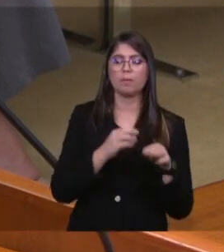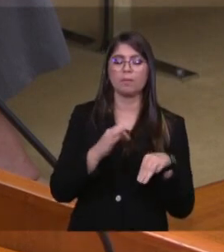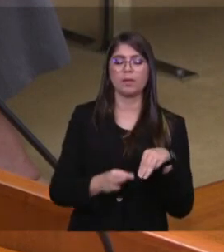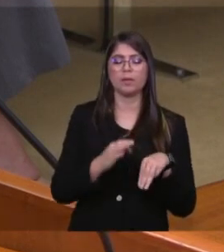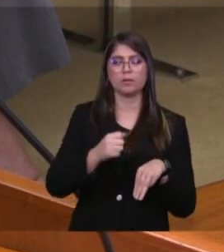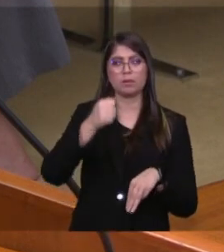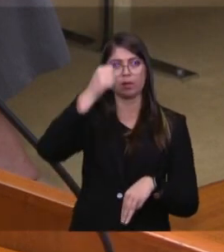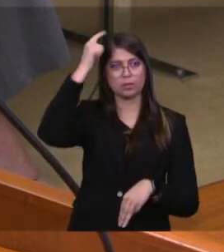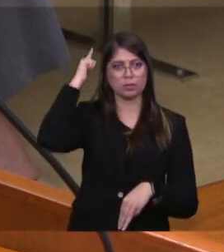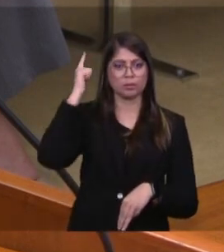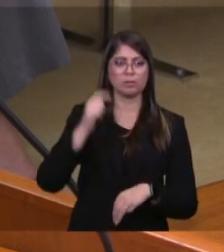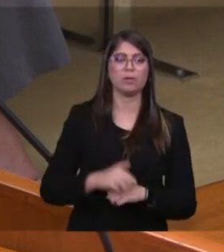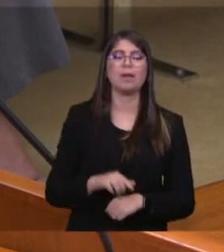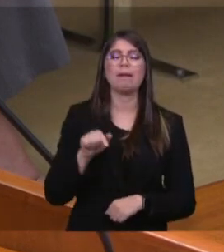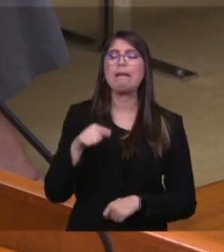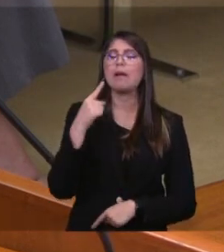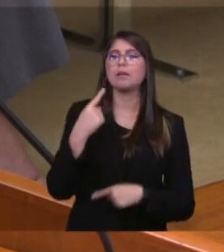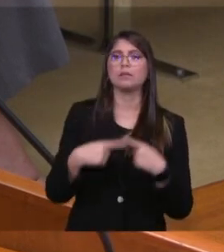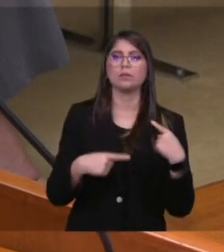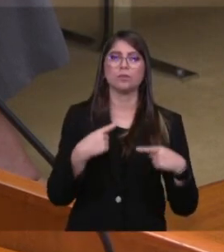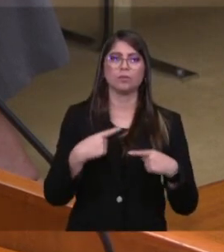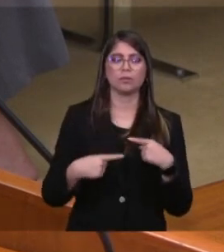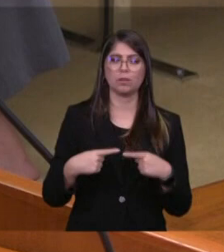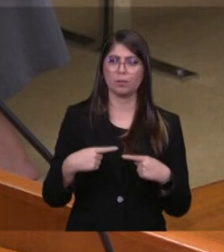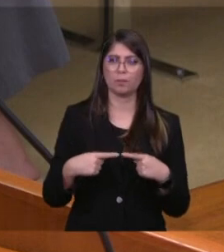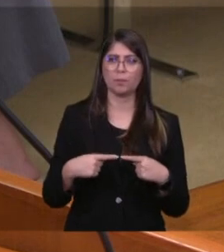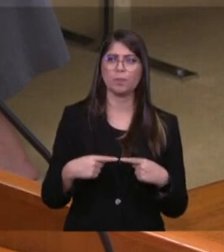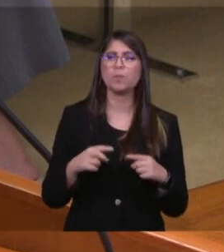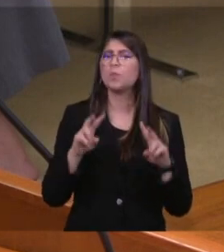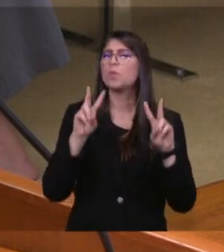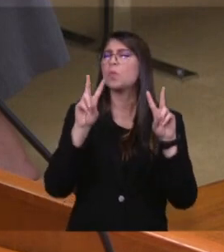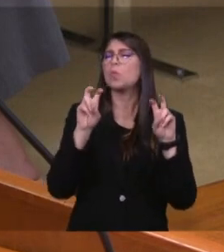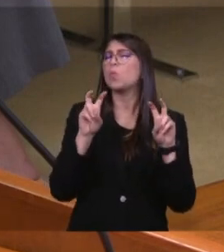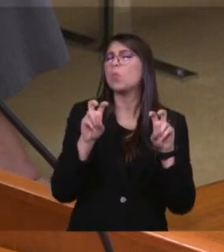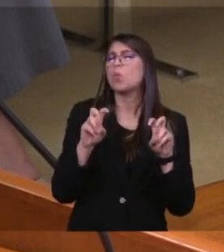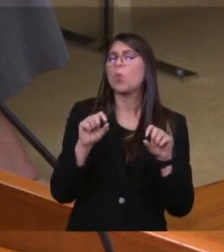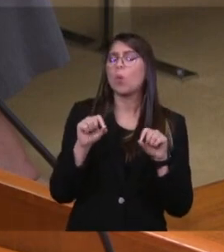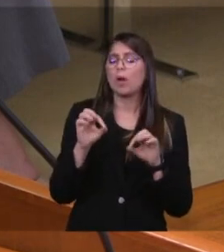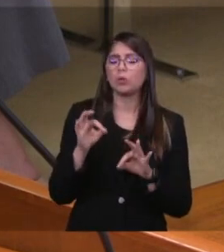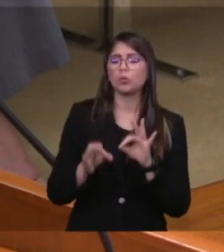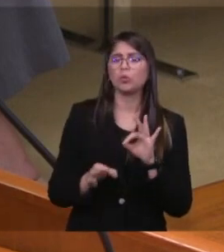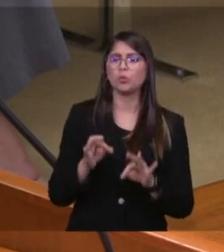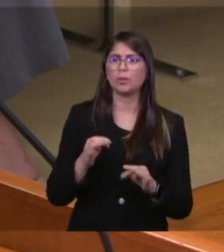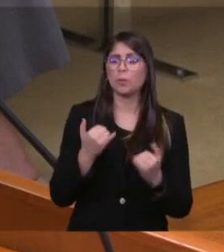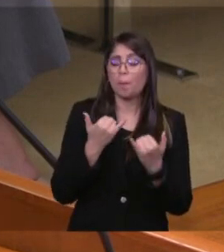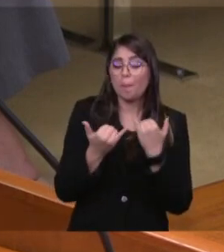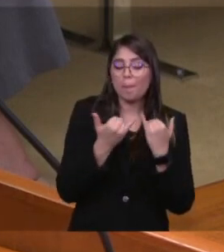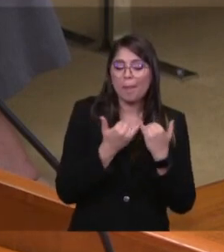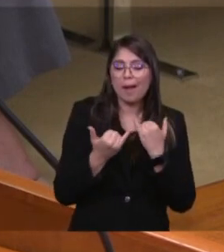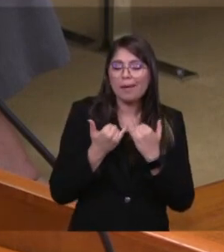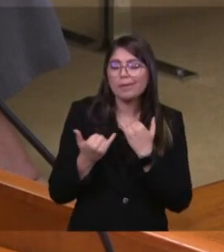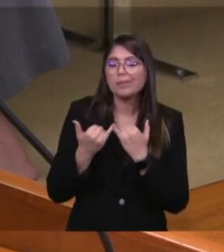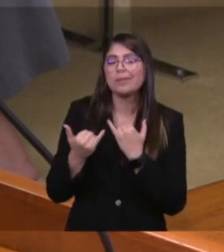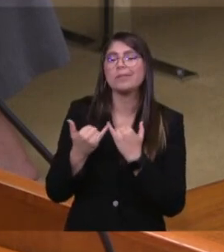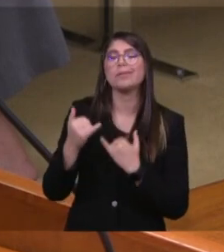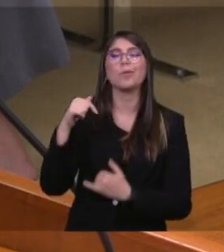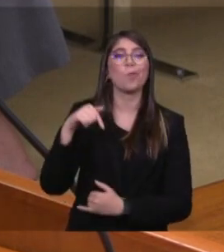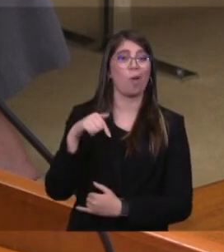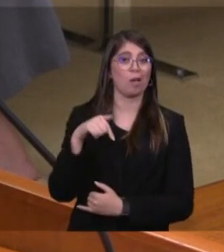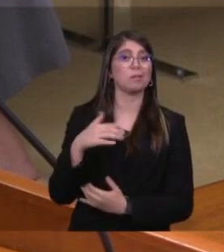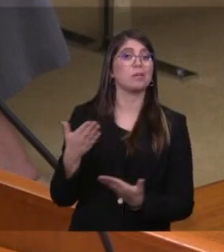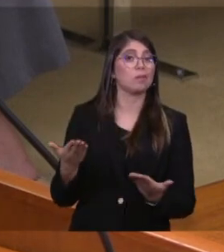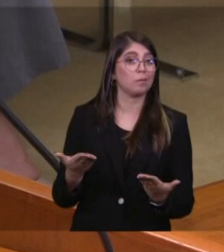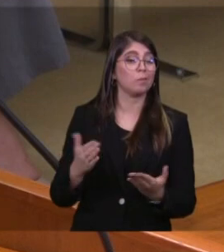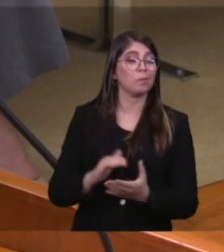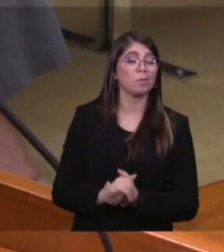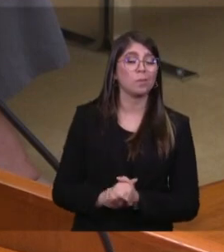Moraes. E ali se discutia uma questão, uma situação jurídica muito parecida com a que se põe hoje nesse caso